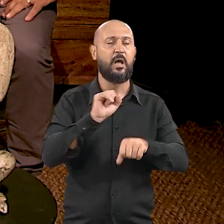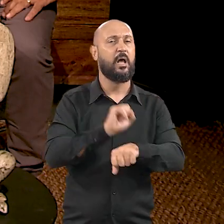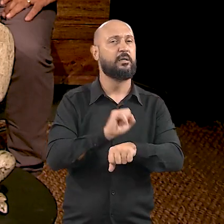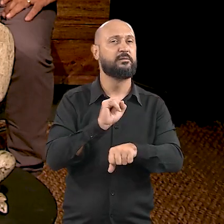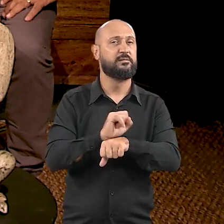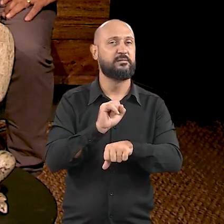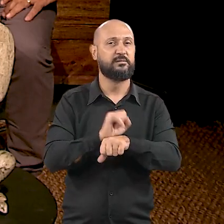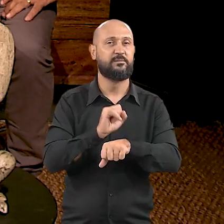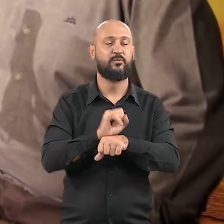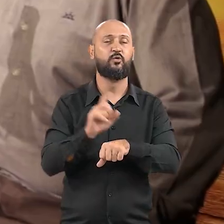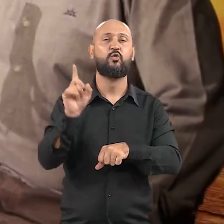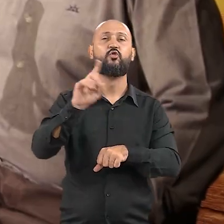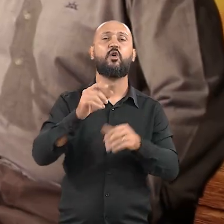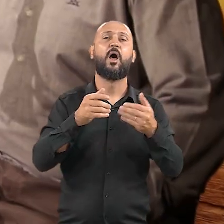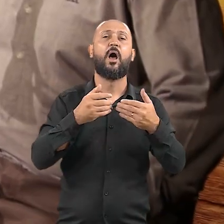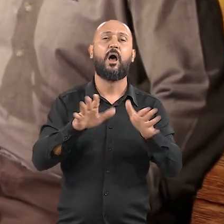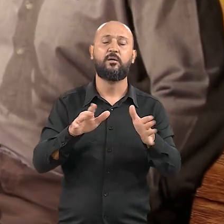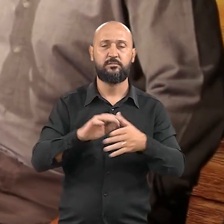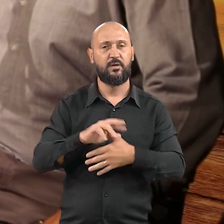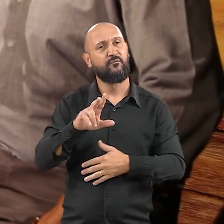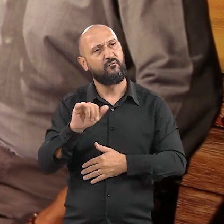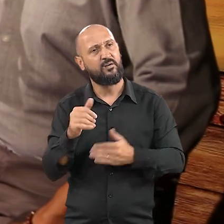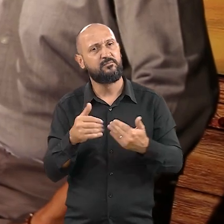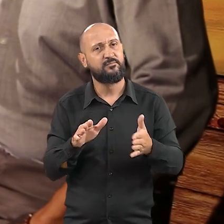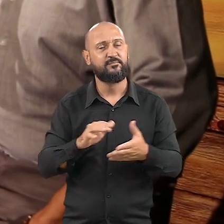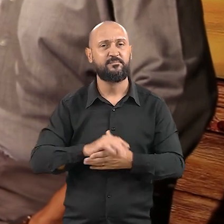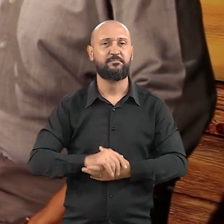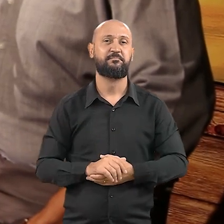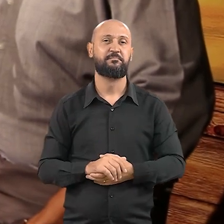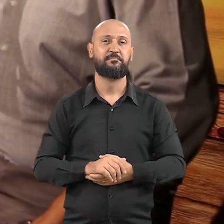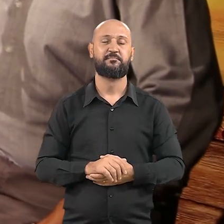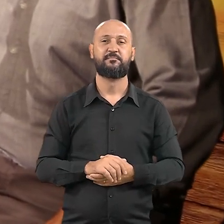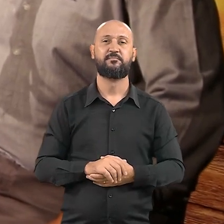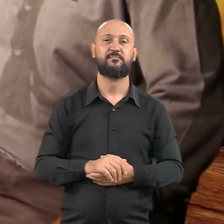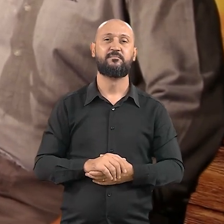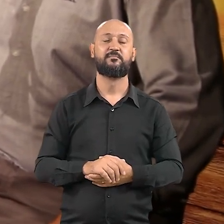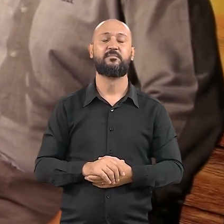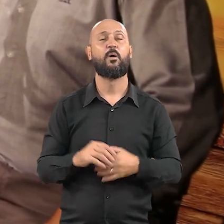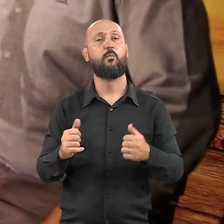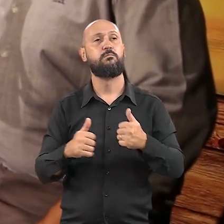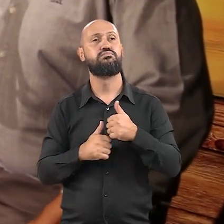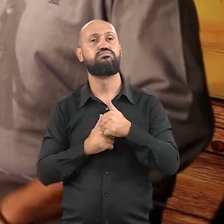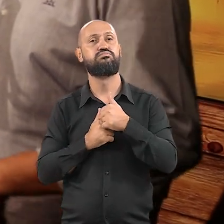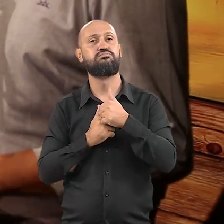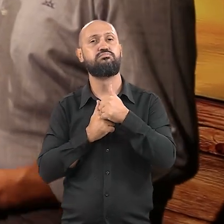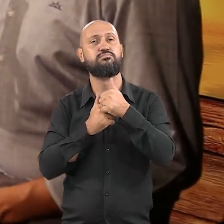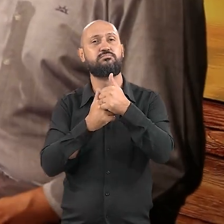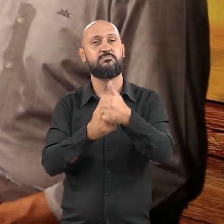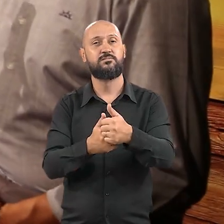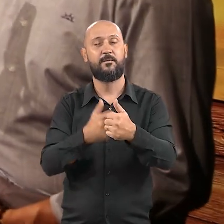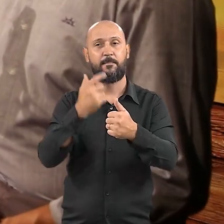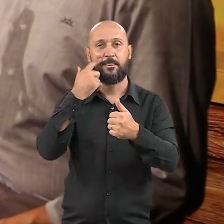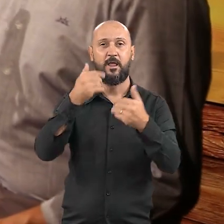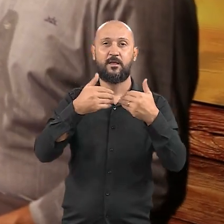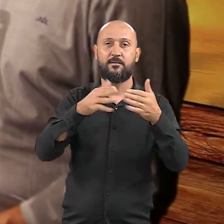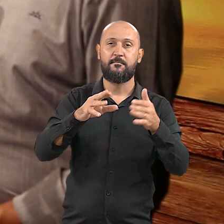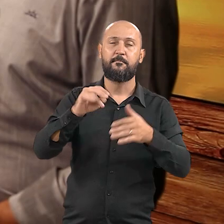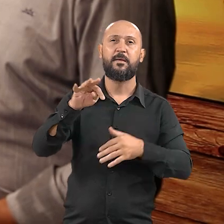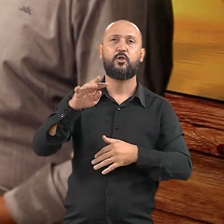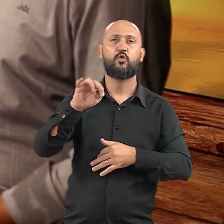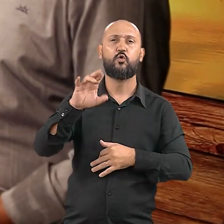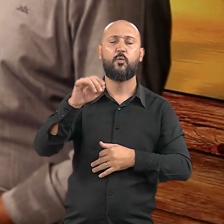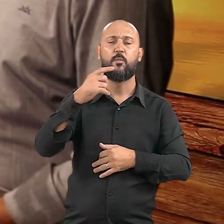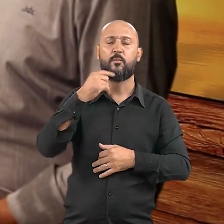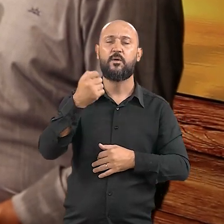esperando para o dia do lançamento, que ia fazer um lançamento. E aí eu acompanhando o Metrópolis entrando no ar, estava um programa